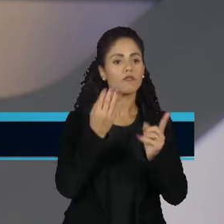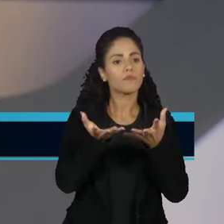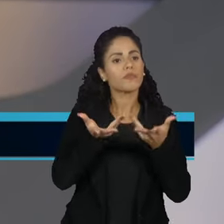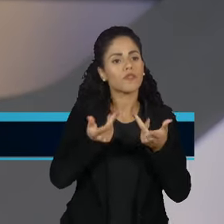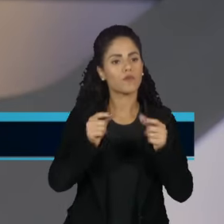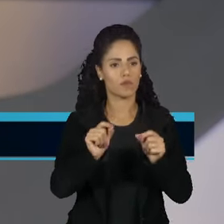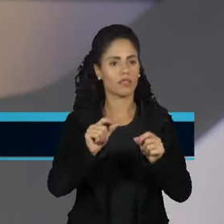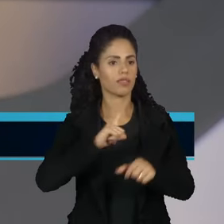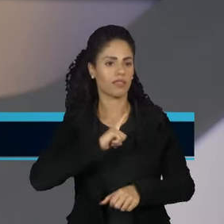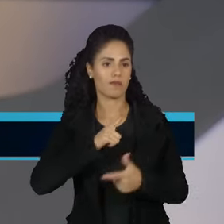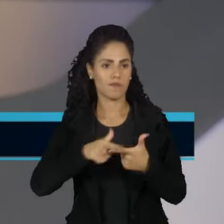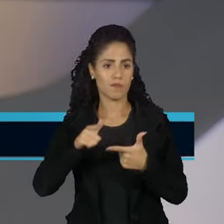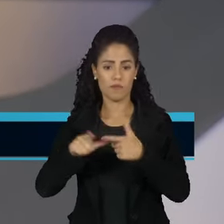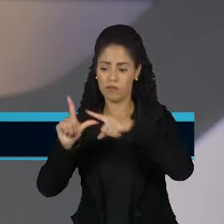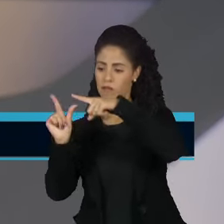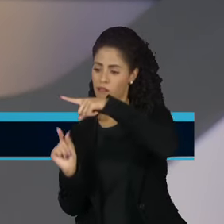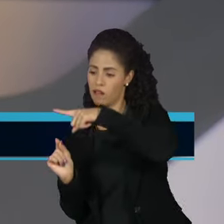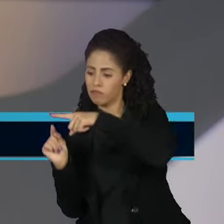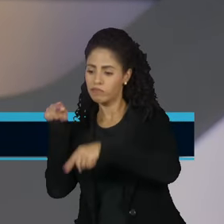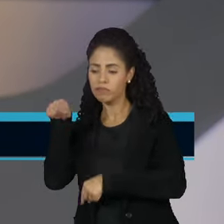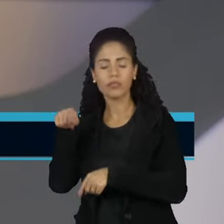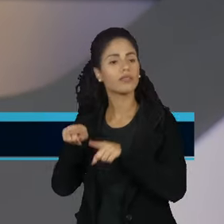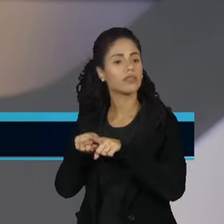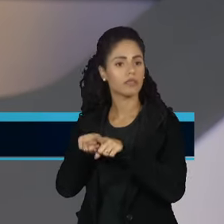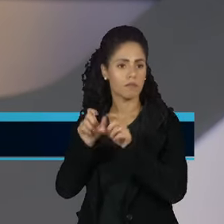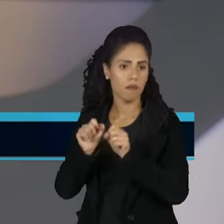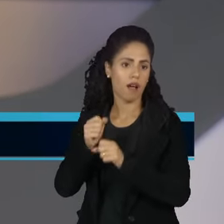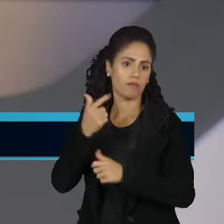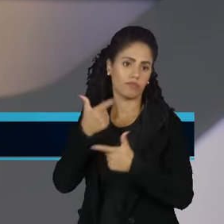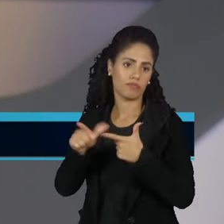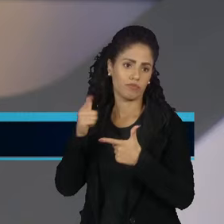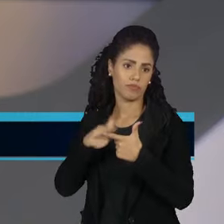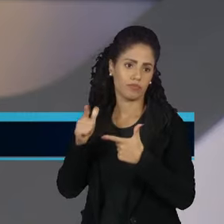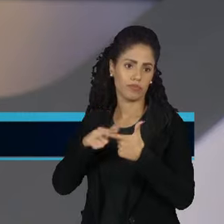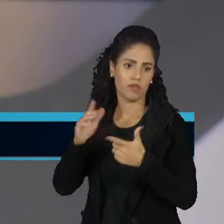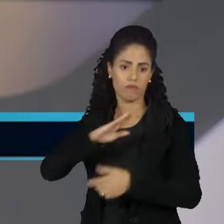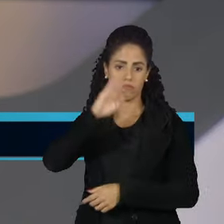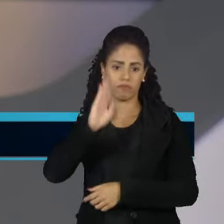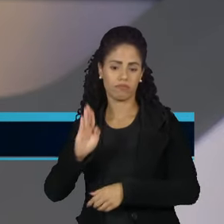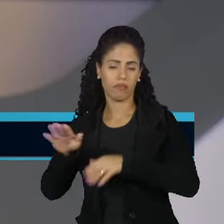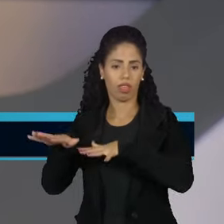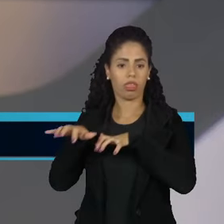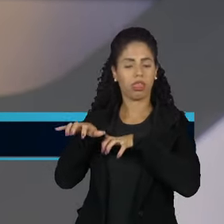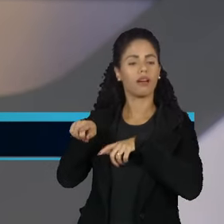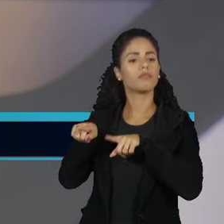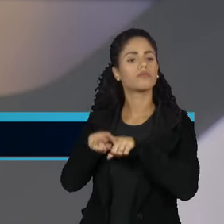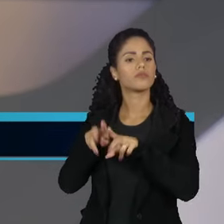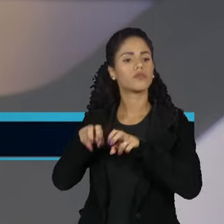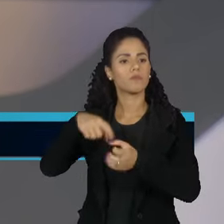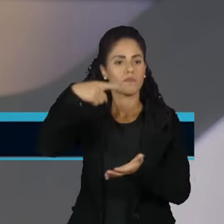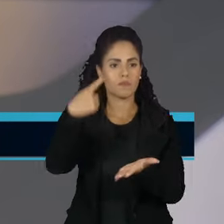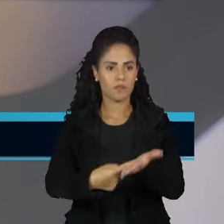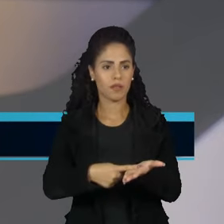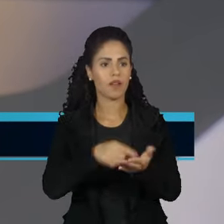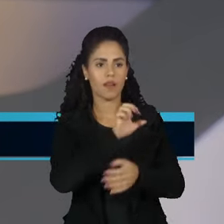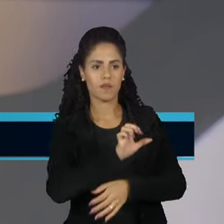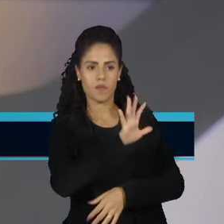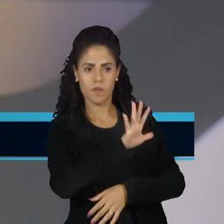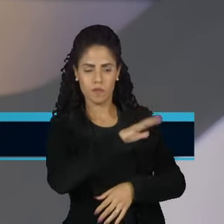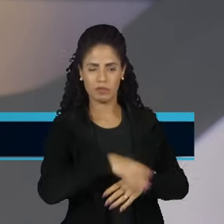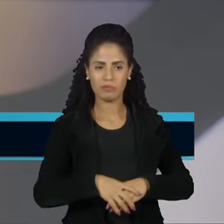nossos problemas dentro do Mercosul, também enfraquece a posição do Brasil na negociação com os